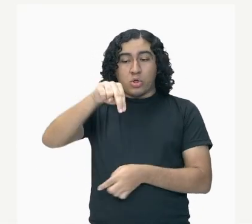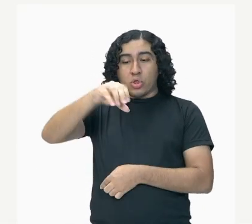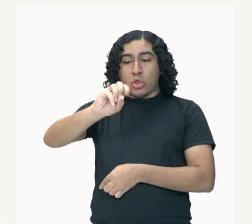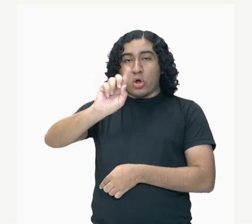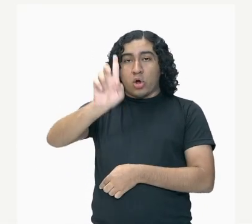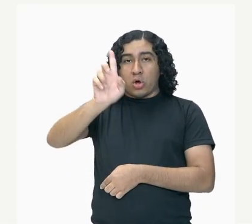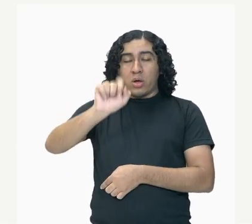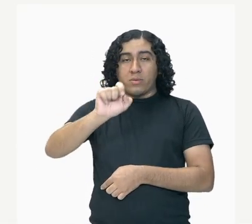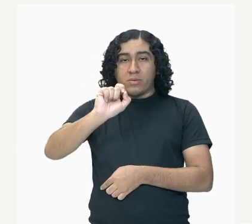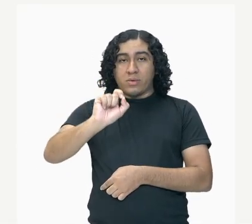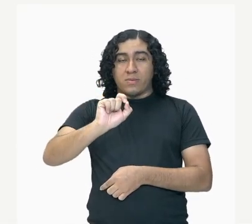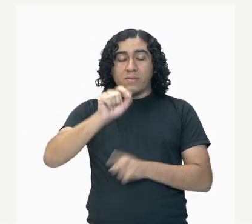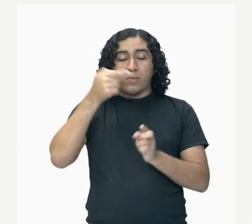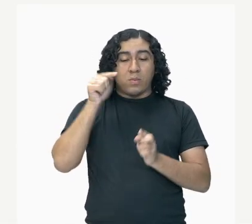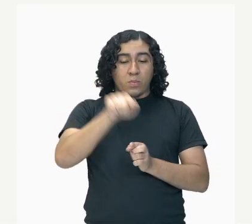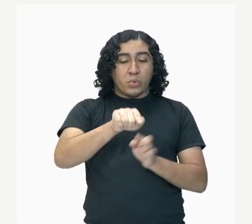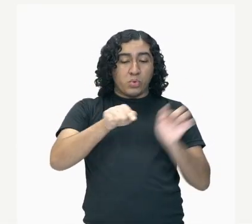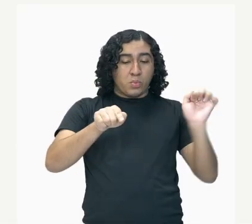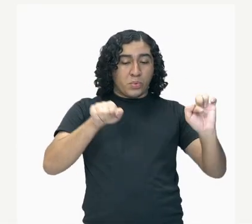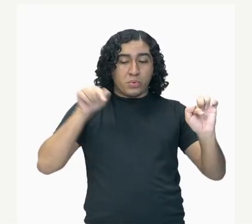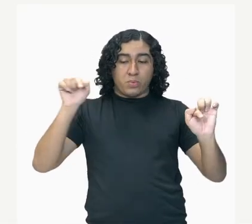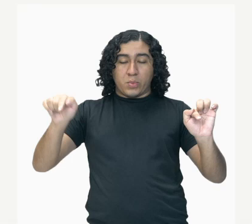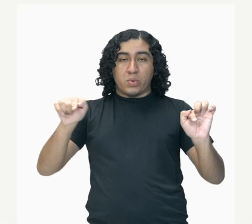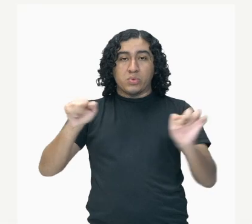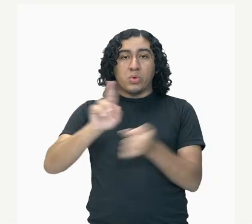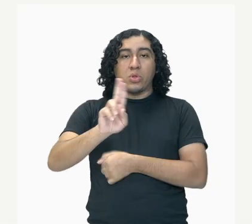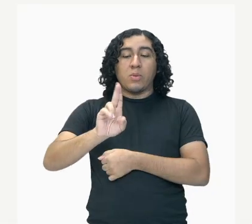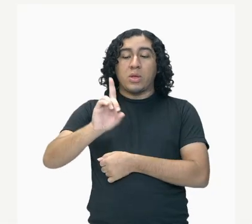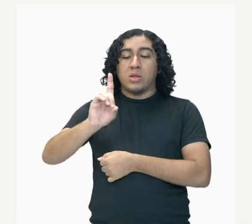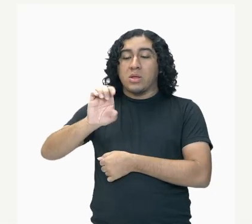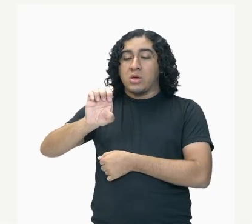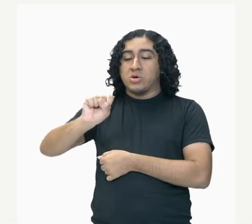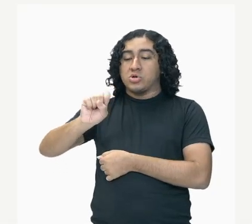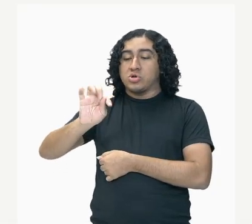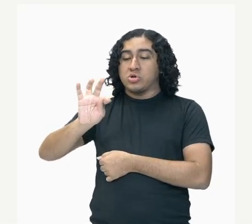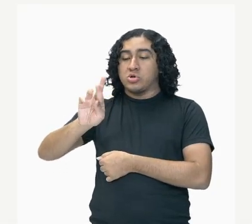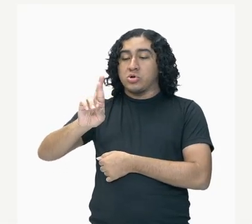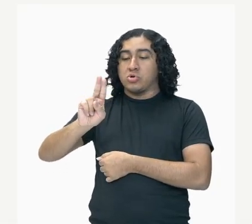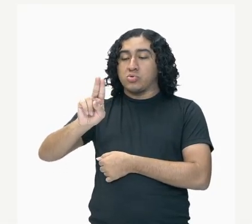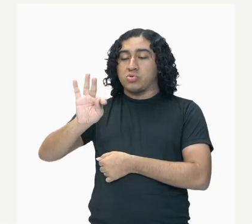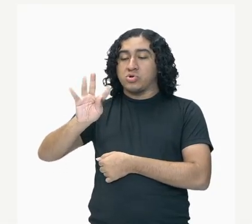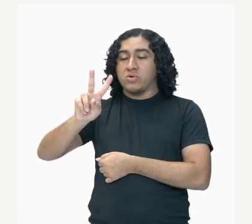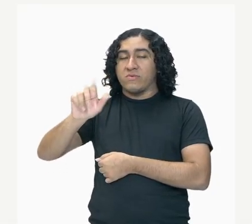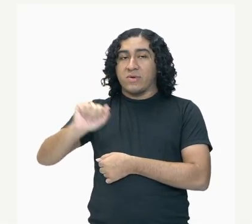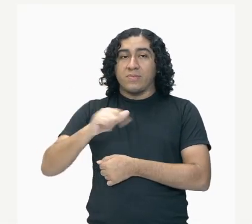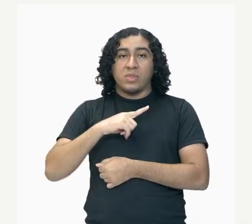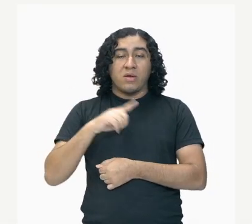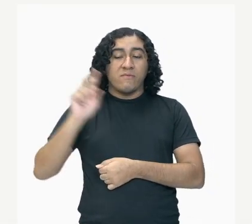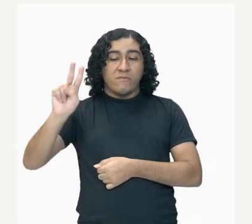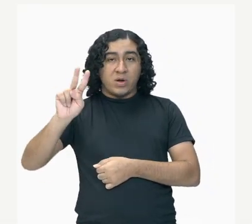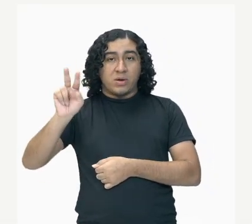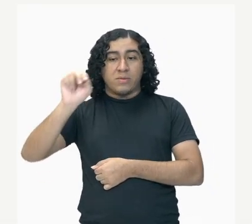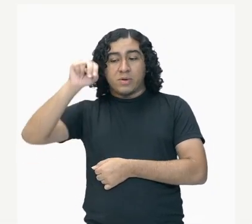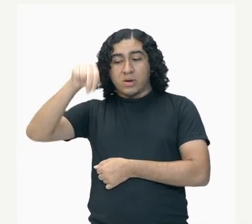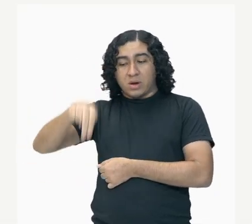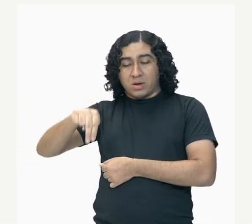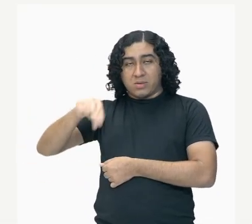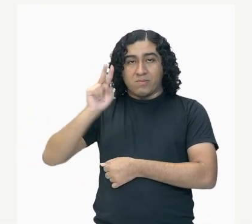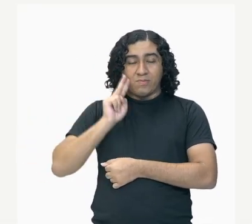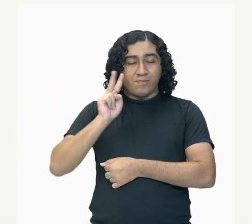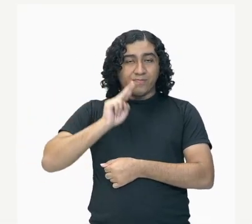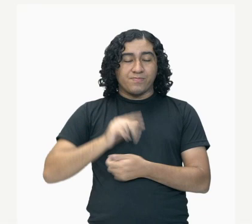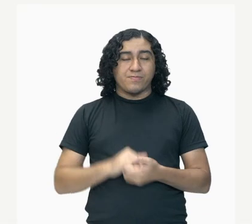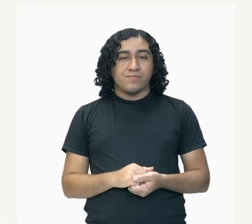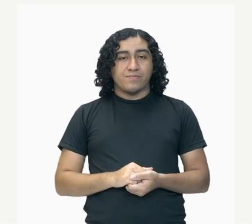pontos de interferência destrutiva não esqueça V é o ventre n é o